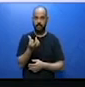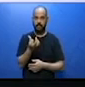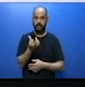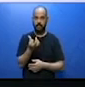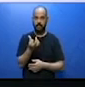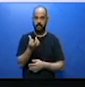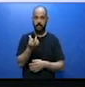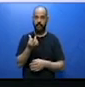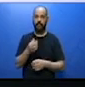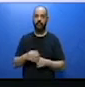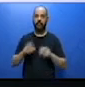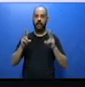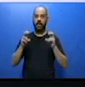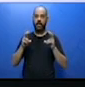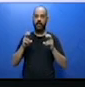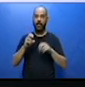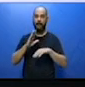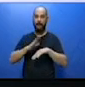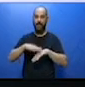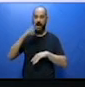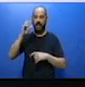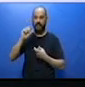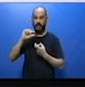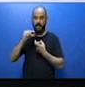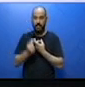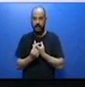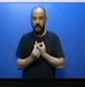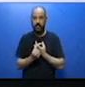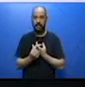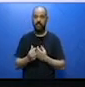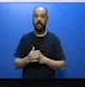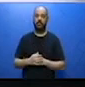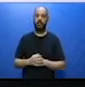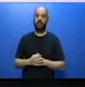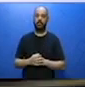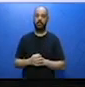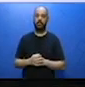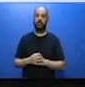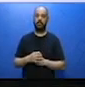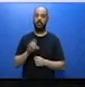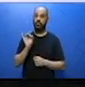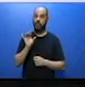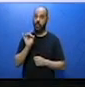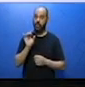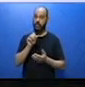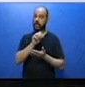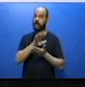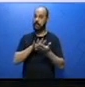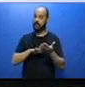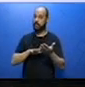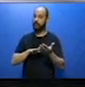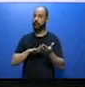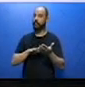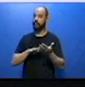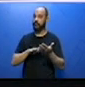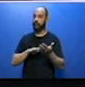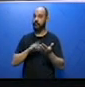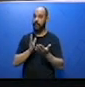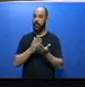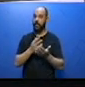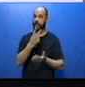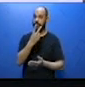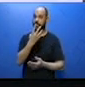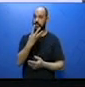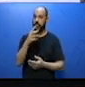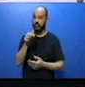que isca, e resolver sozinhos a atividade da página 247. Depois